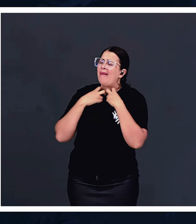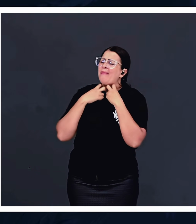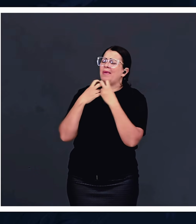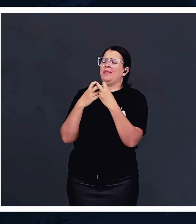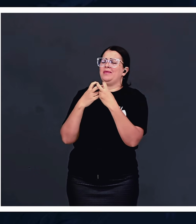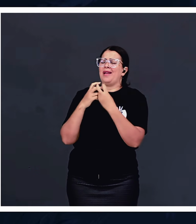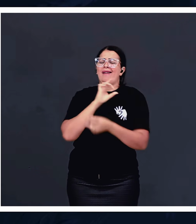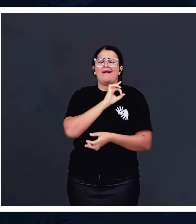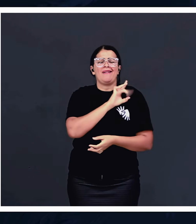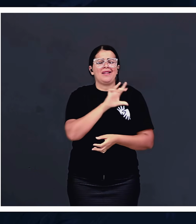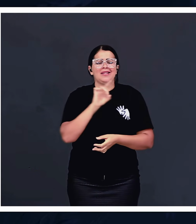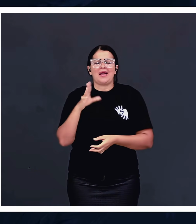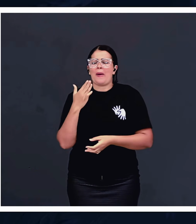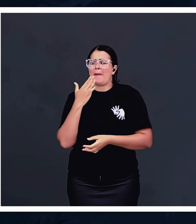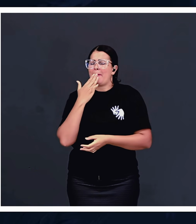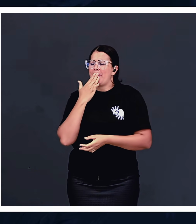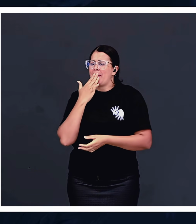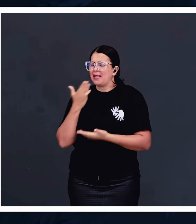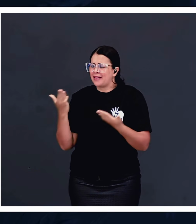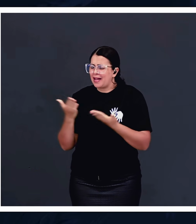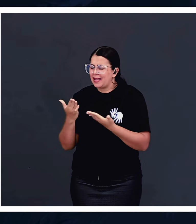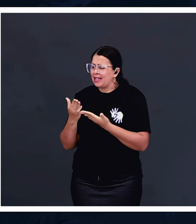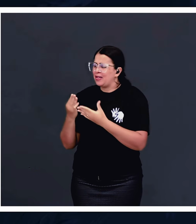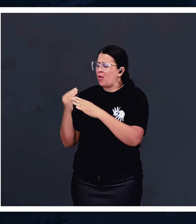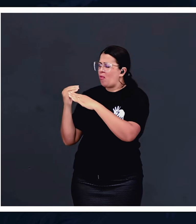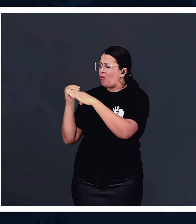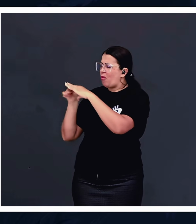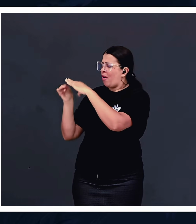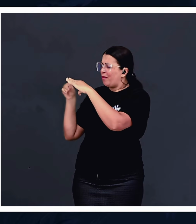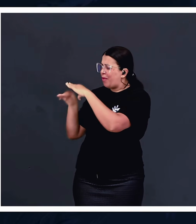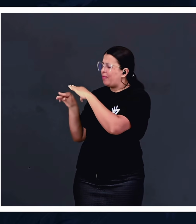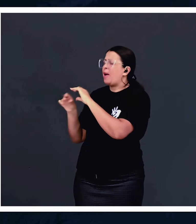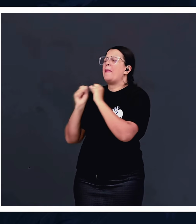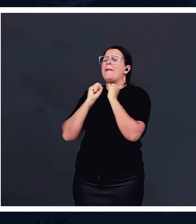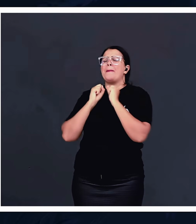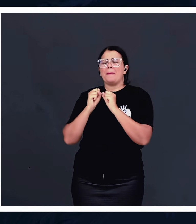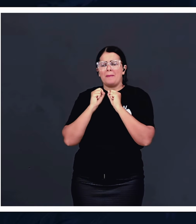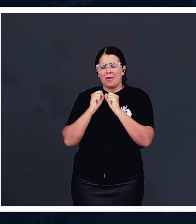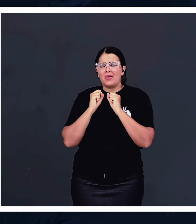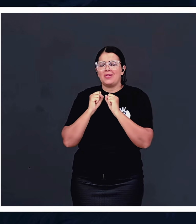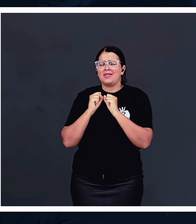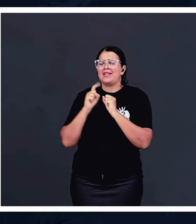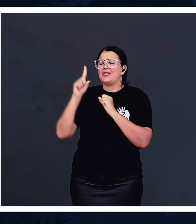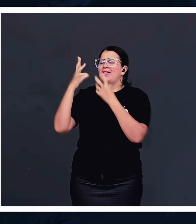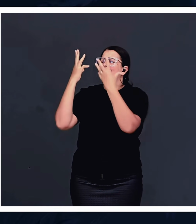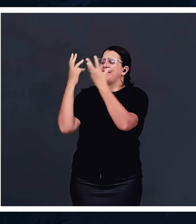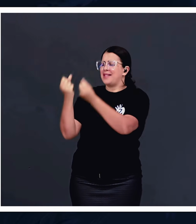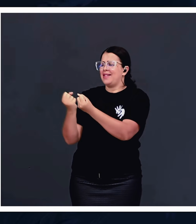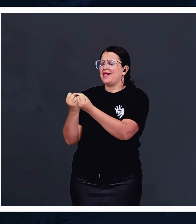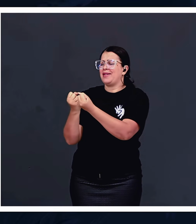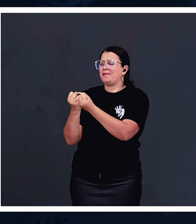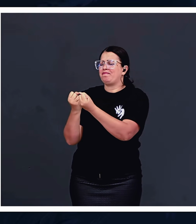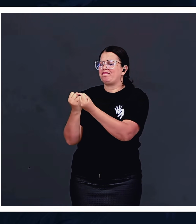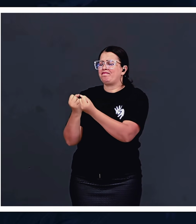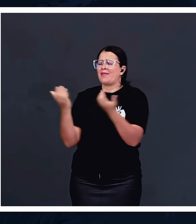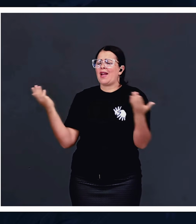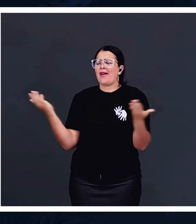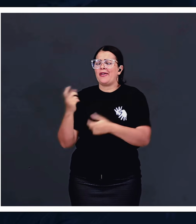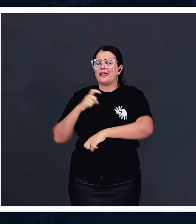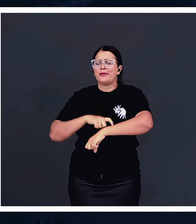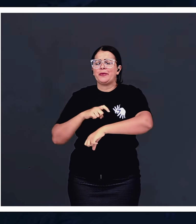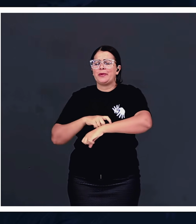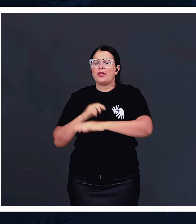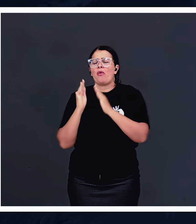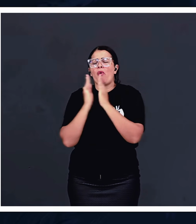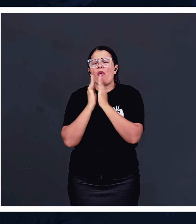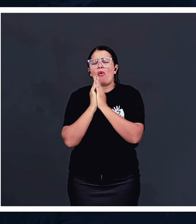para que cada pedido aqui colocado possa ser considerado por Ti. Nesse momento, meu Deus, eu oro também